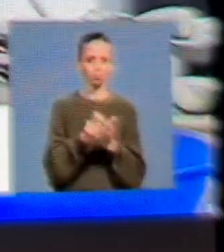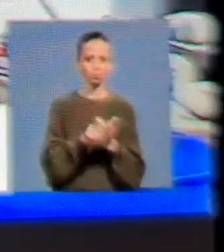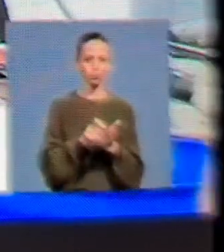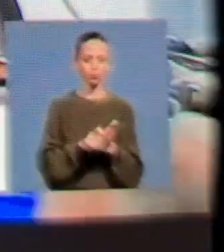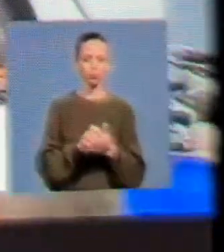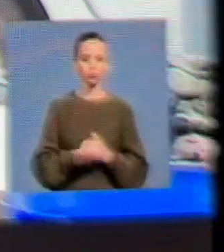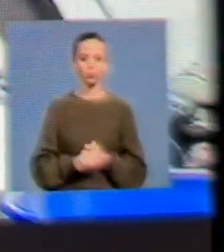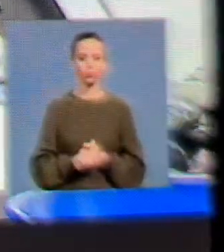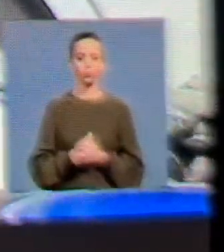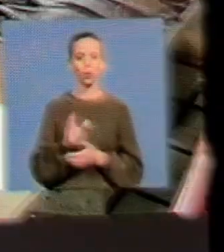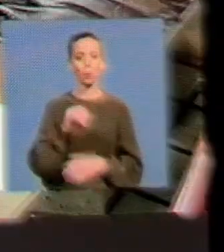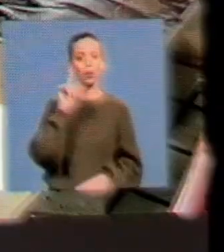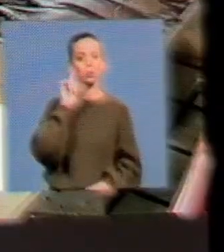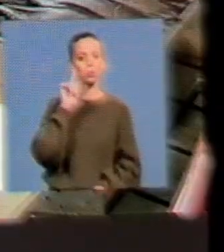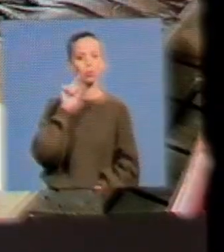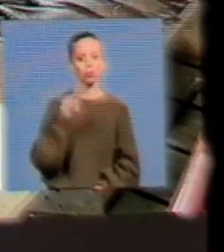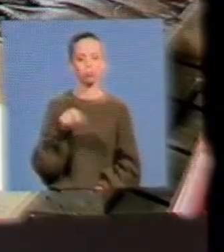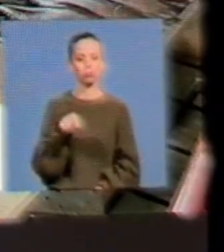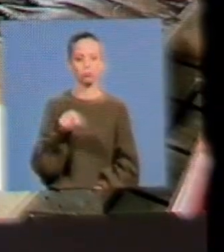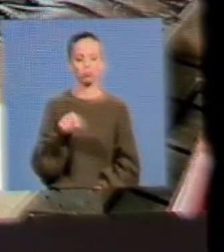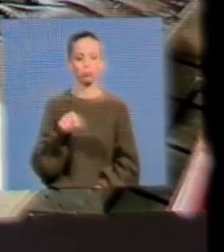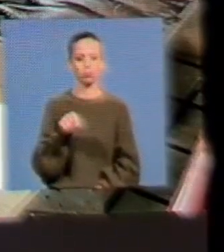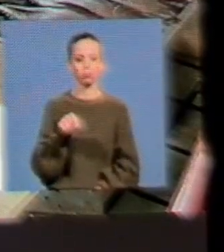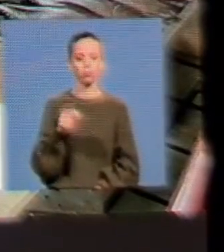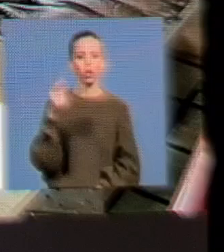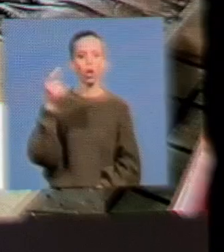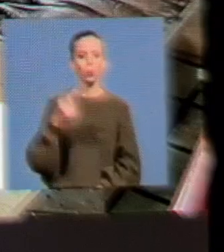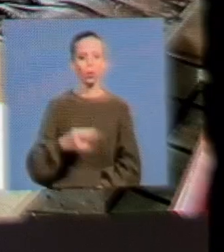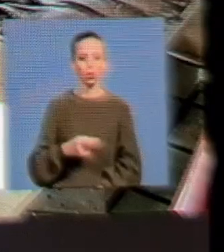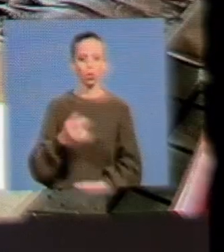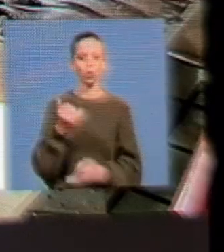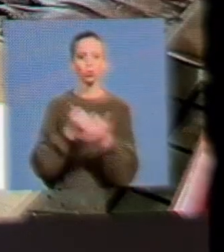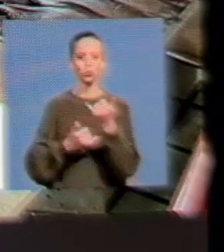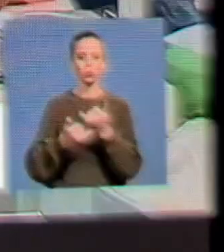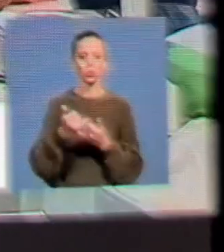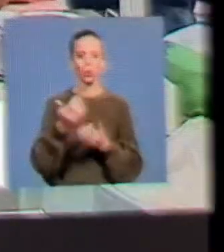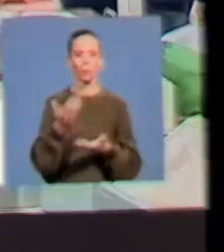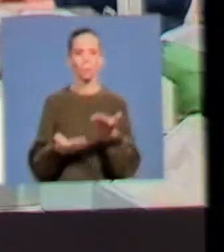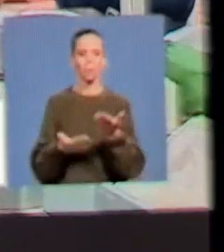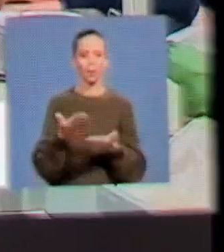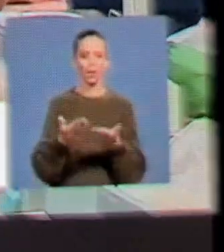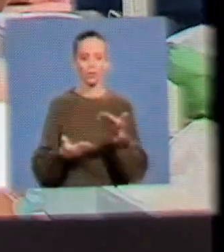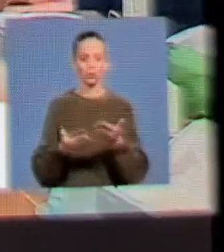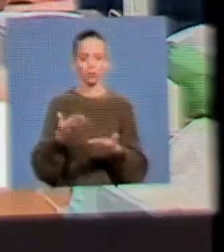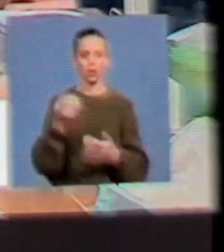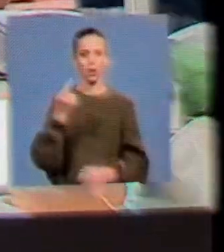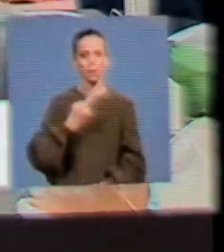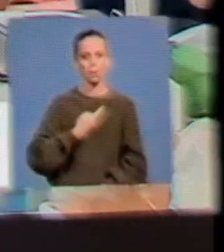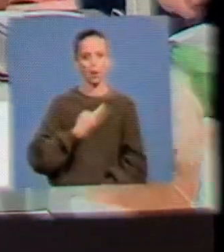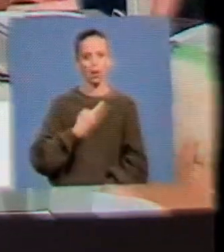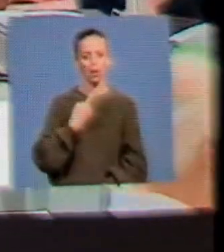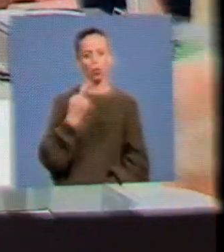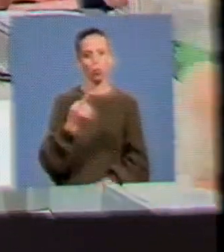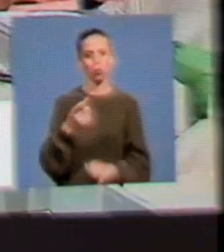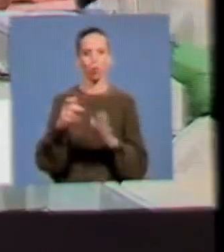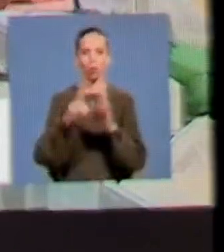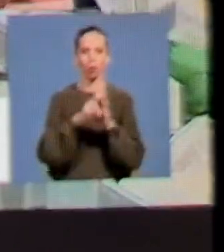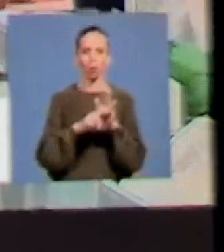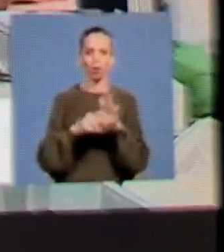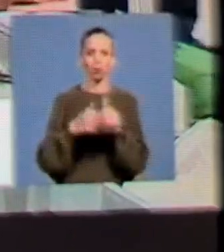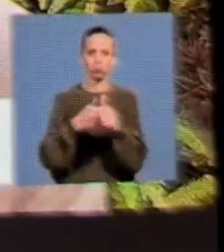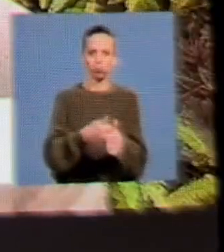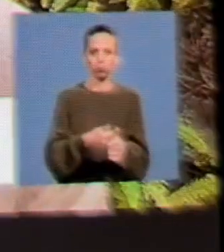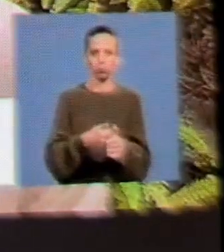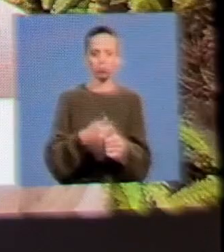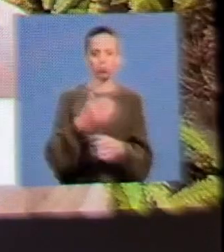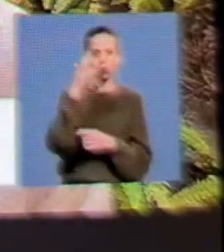O mais relevante ali é a obrigatoriedade de substituição da balança por uma que esteja regular, que esteja com